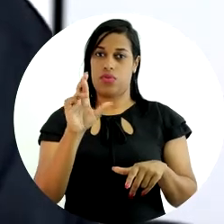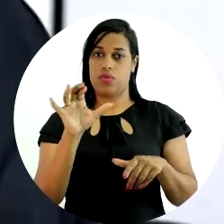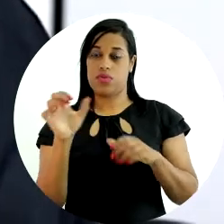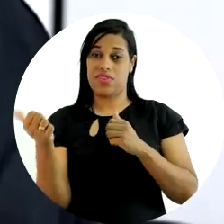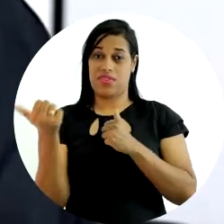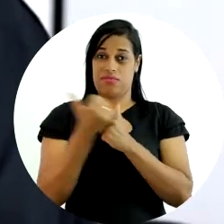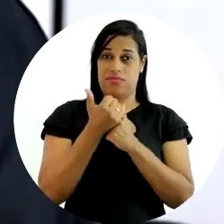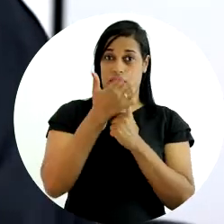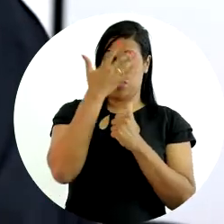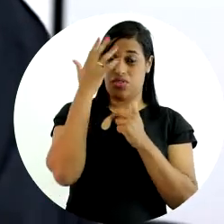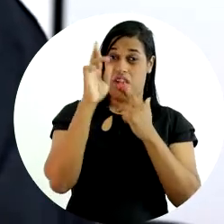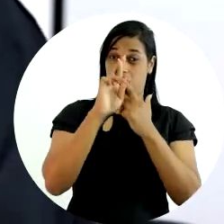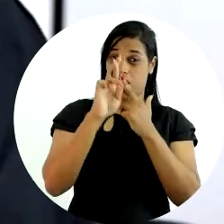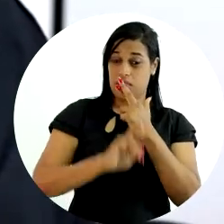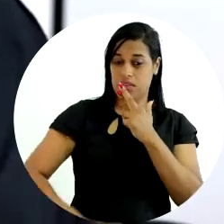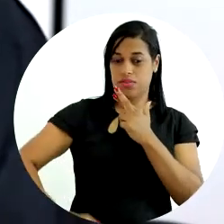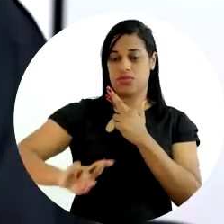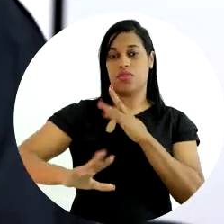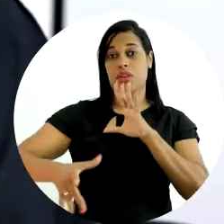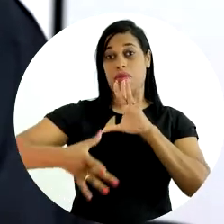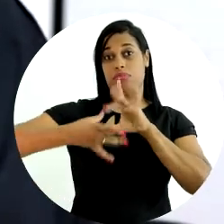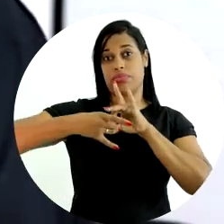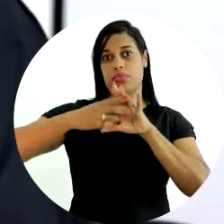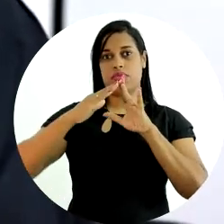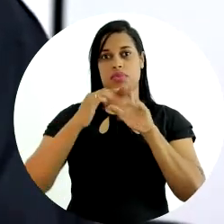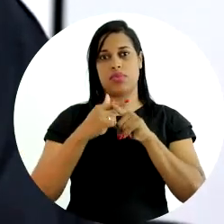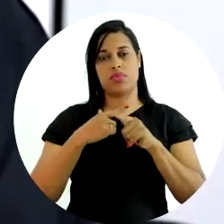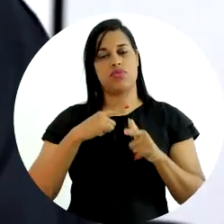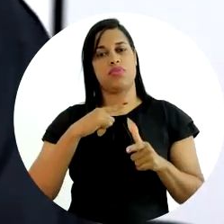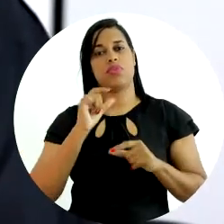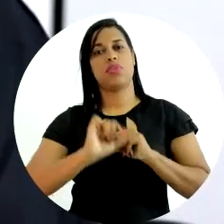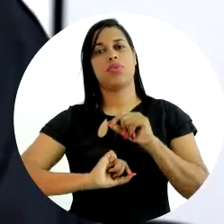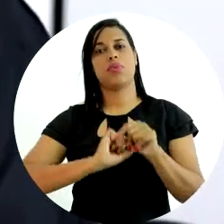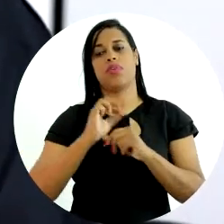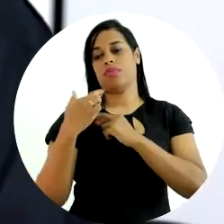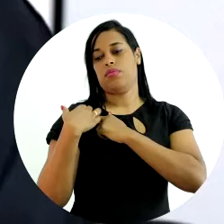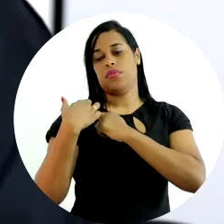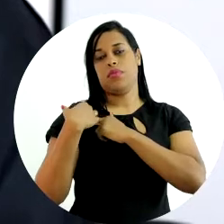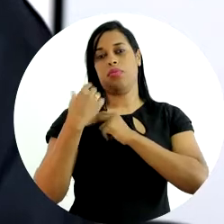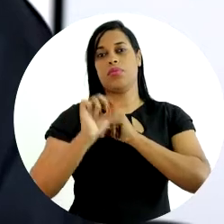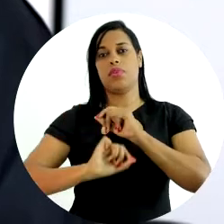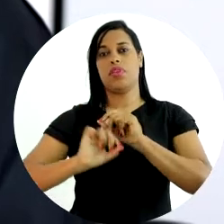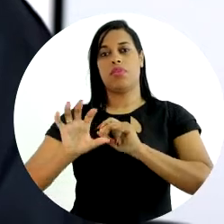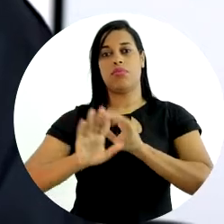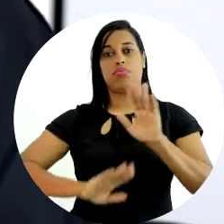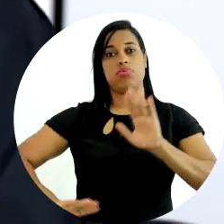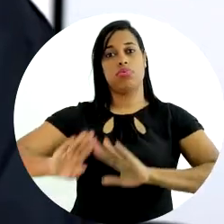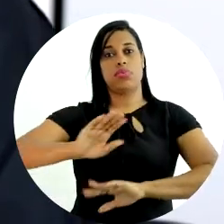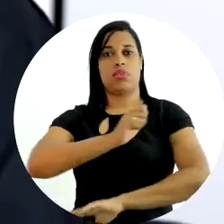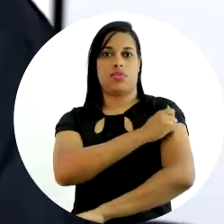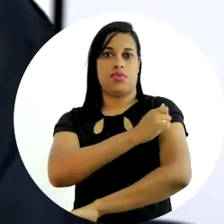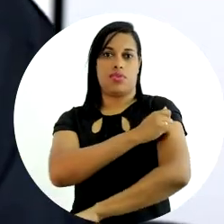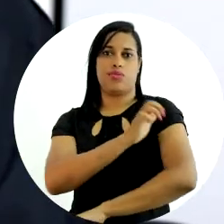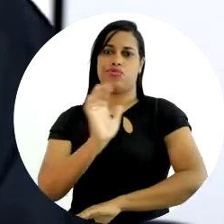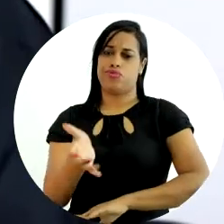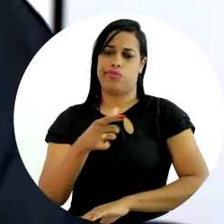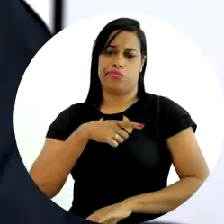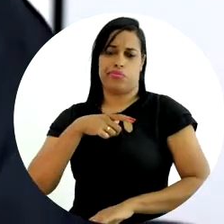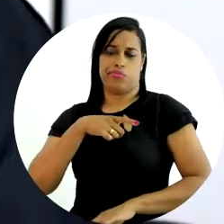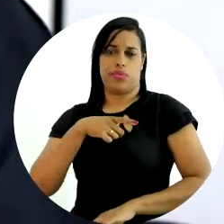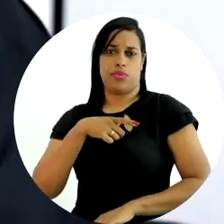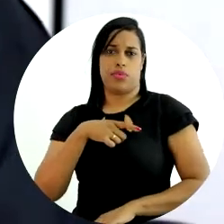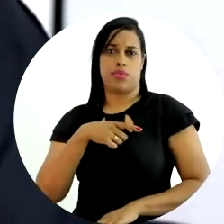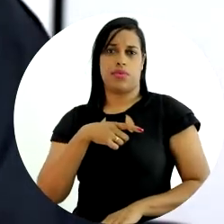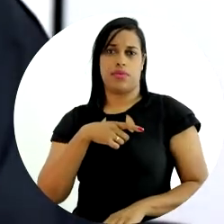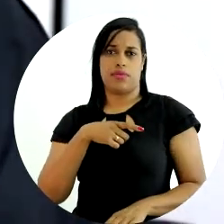eram religiosos ou pessoas muito ligadas à igreja, e que tinham a responsabilidade de tomar conta dos alunos, já